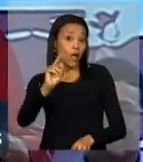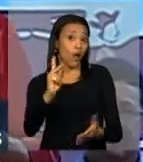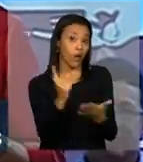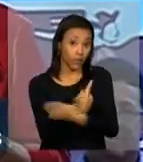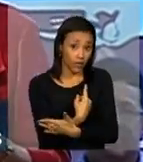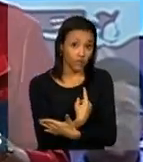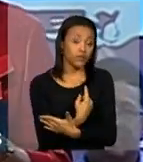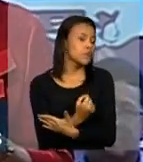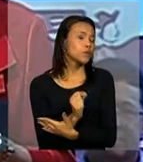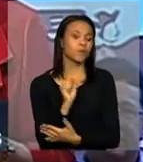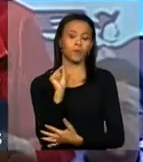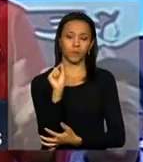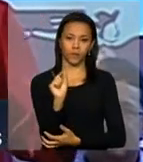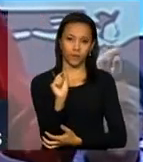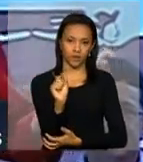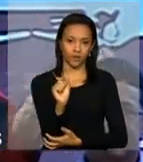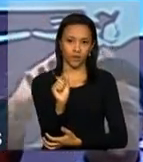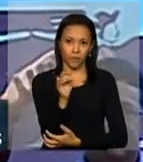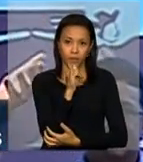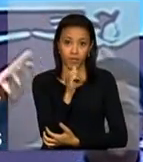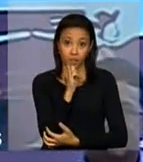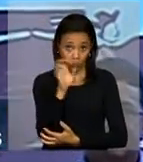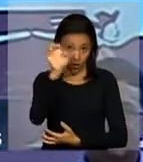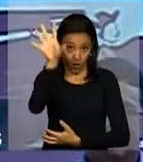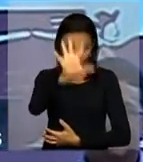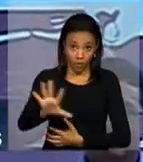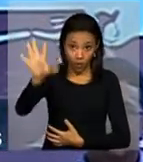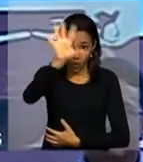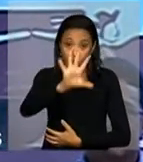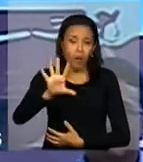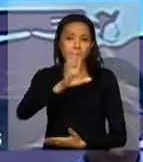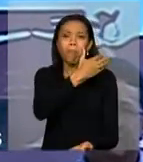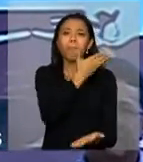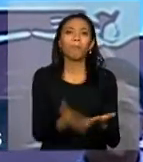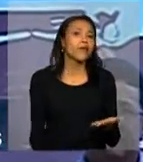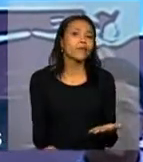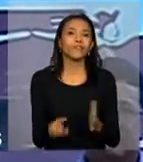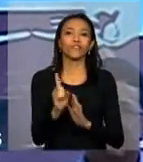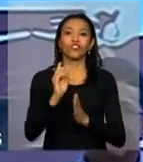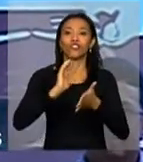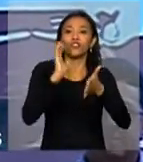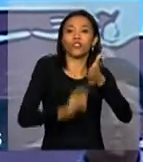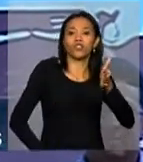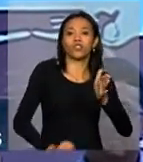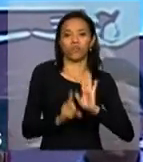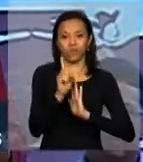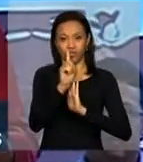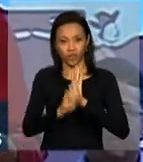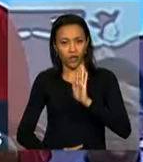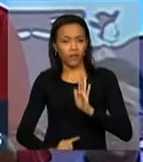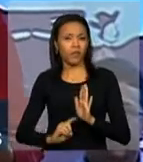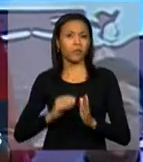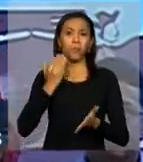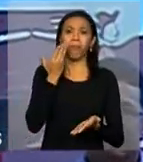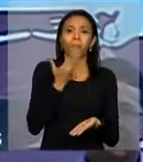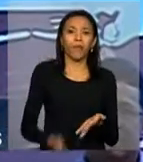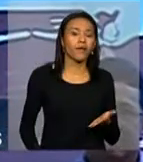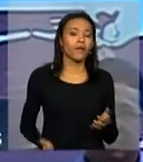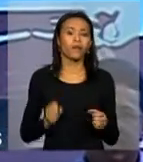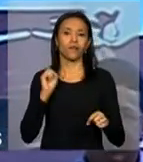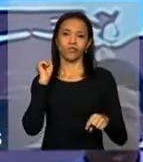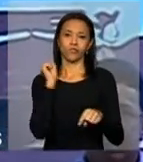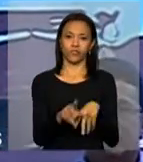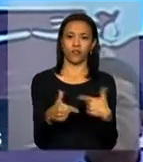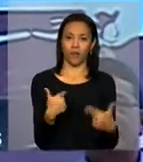diz respeito, no caso da Europa, a perdas de direitos, perdas de emprego, perdas